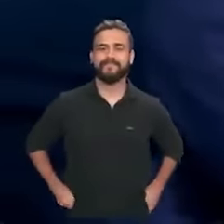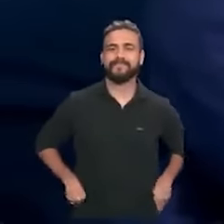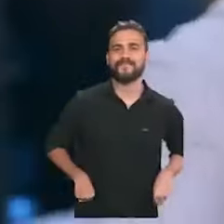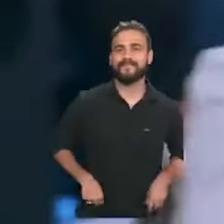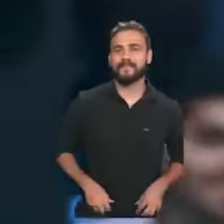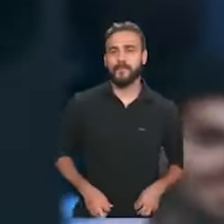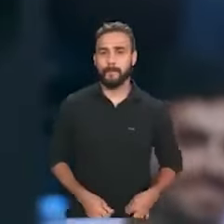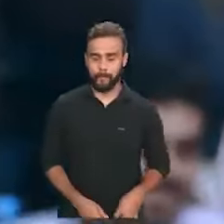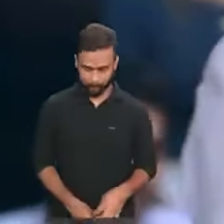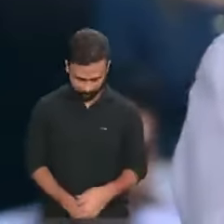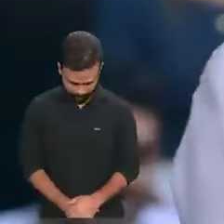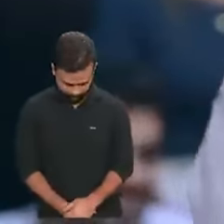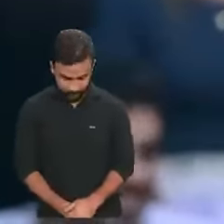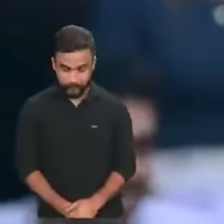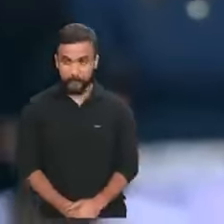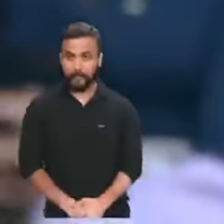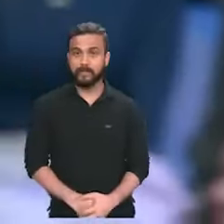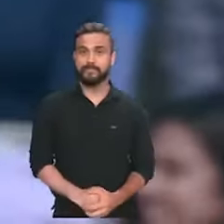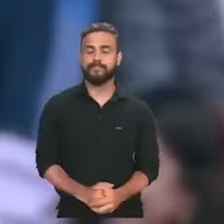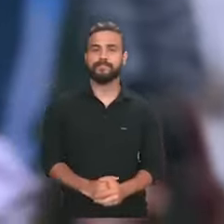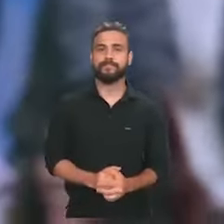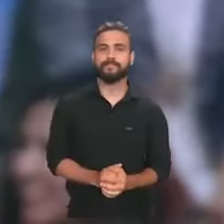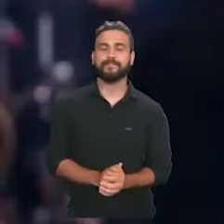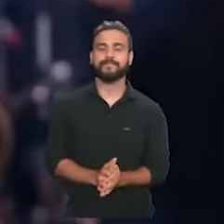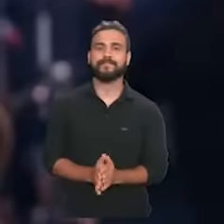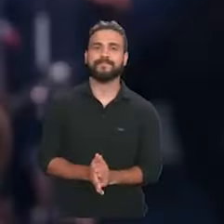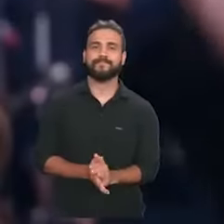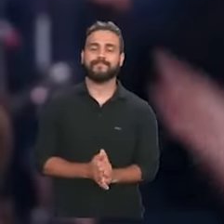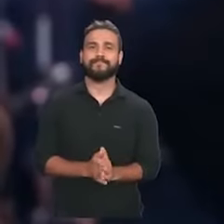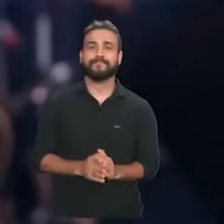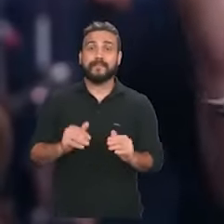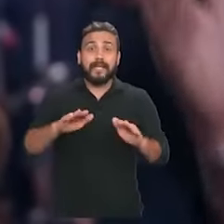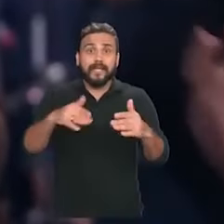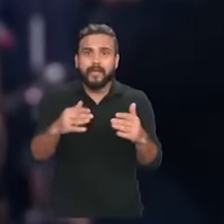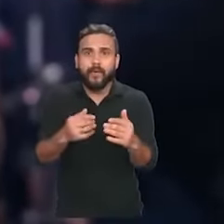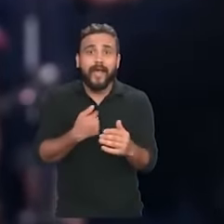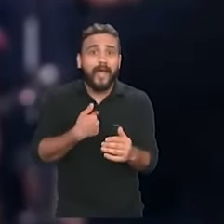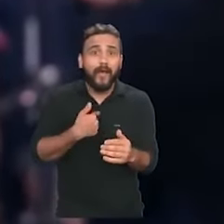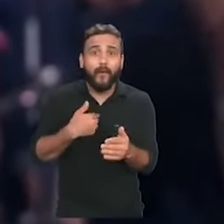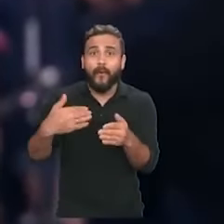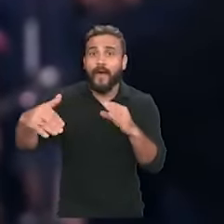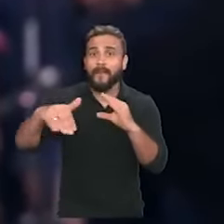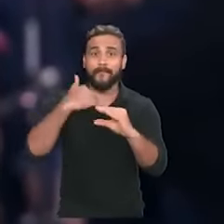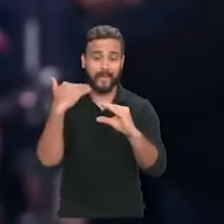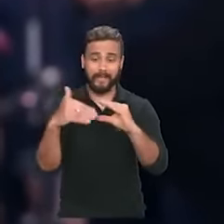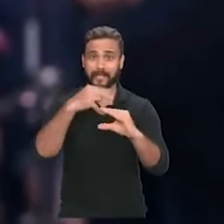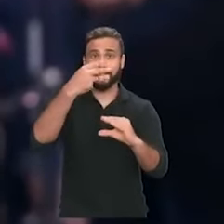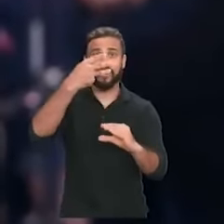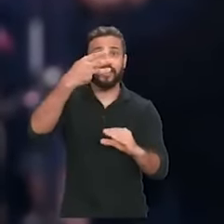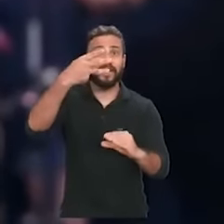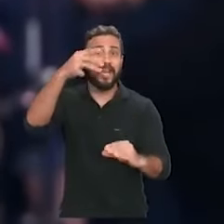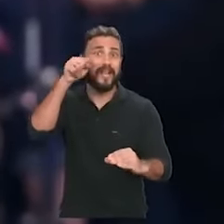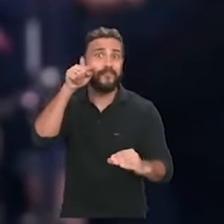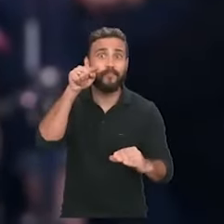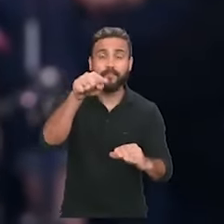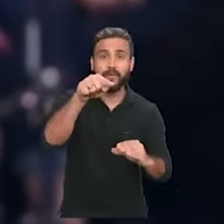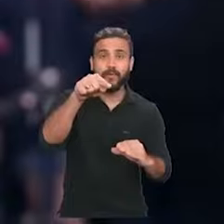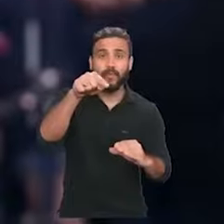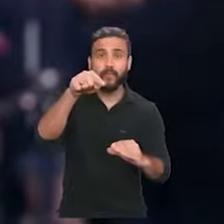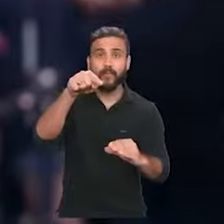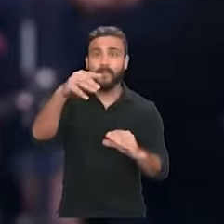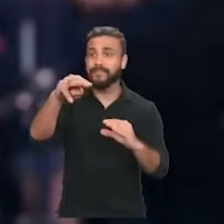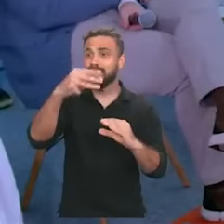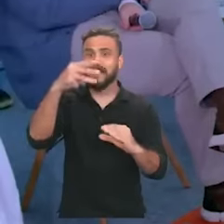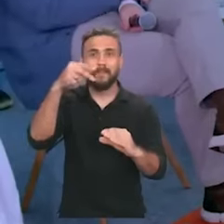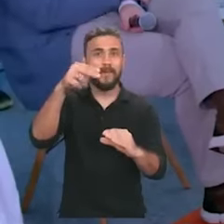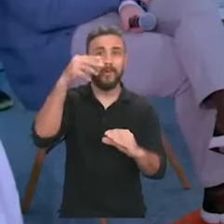inteiro. Não, mas é uma loucura. Assim, eu recebo 3, 4 mil mensagens por dia. E é óbvio que eu tenho que fazer